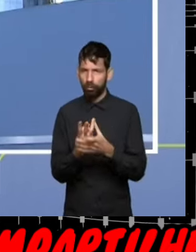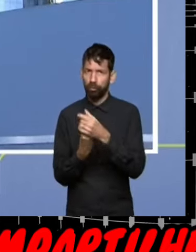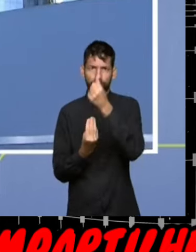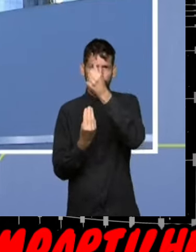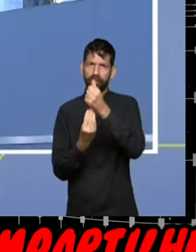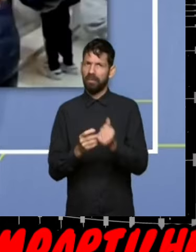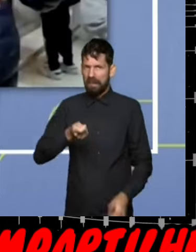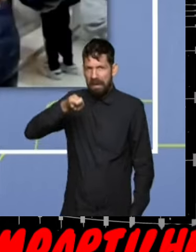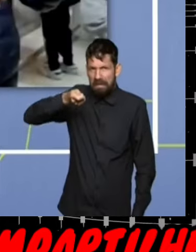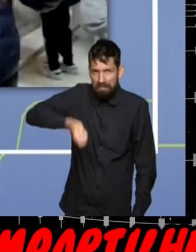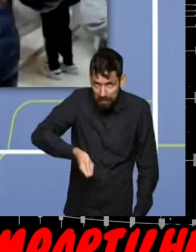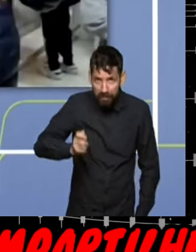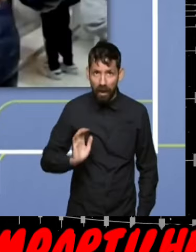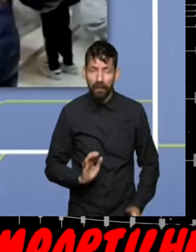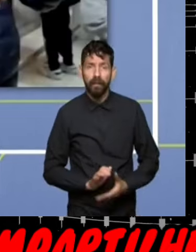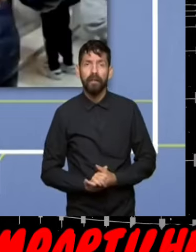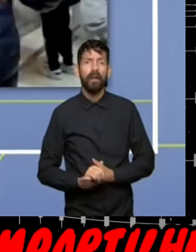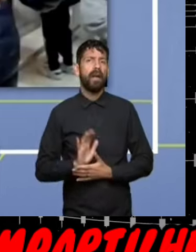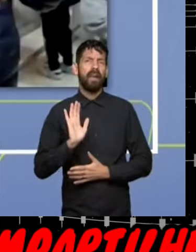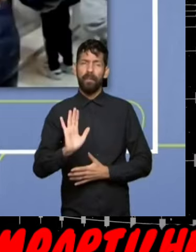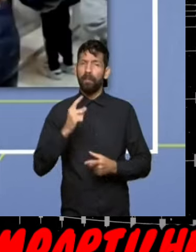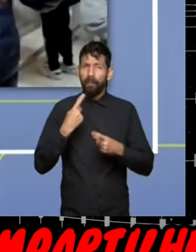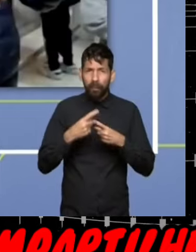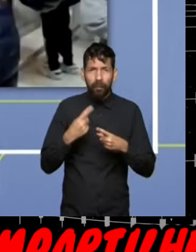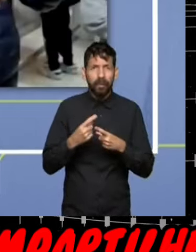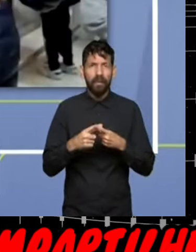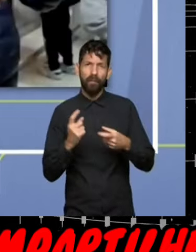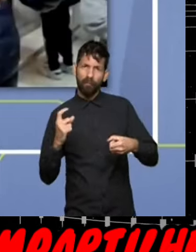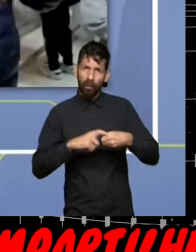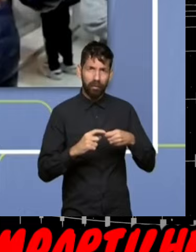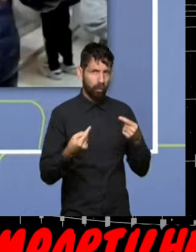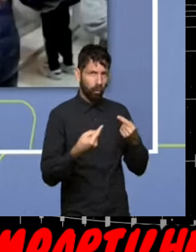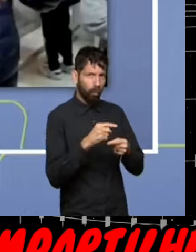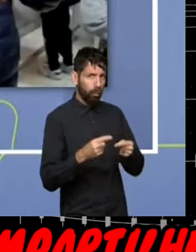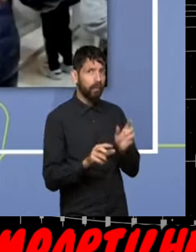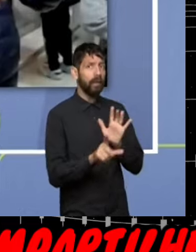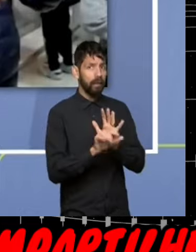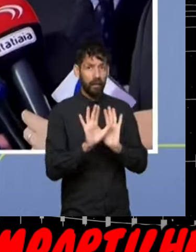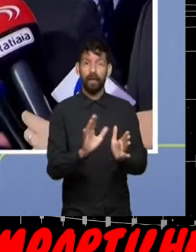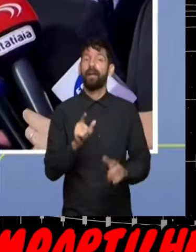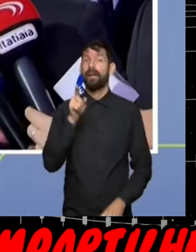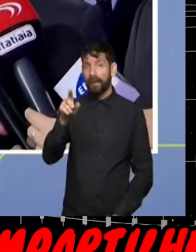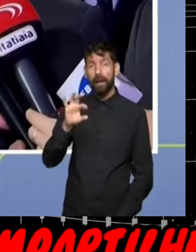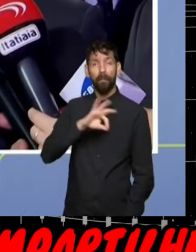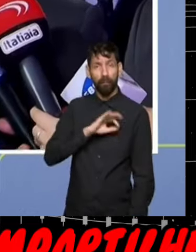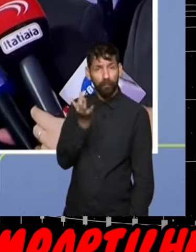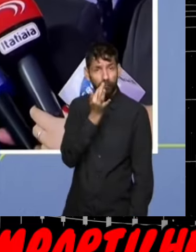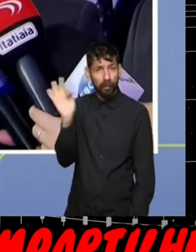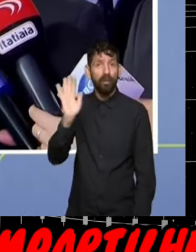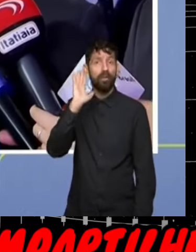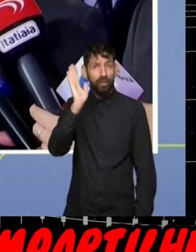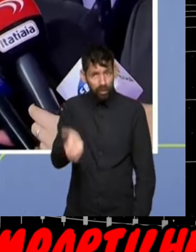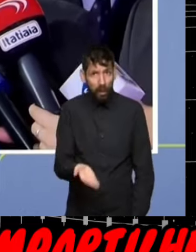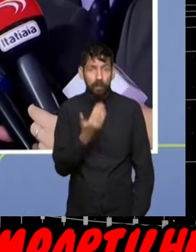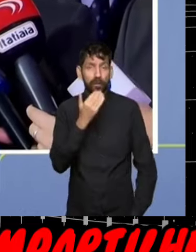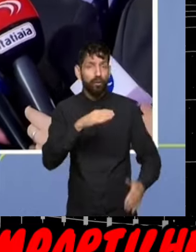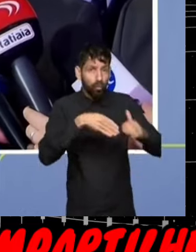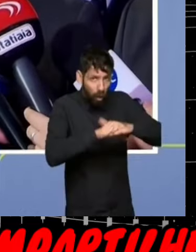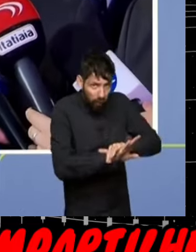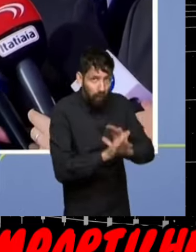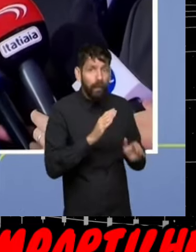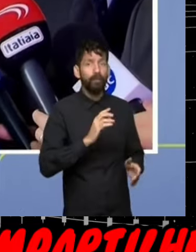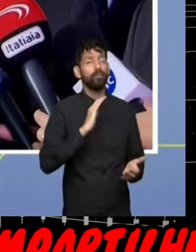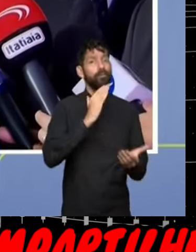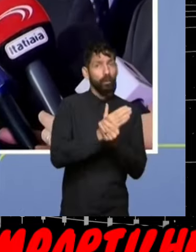foi arbitrária, marcada por reiteradas ilegalidades. Ele ressaltou que a Polícia Federal sugeriu o arquivamento